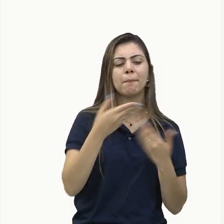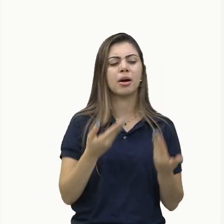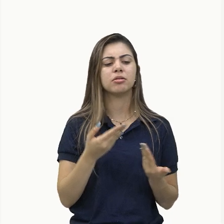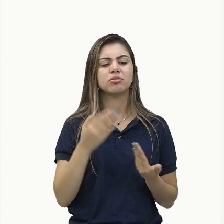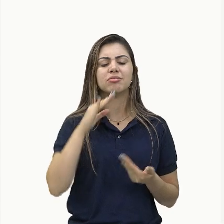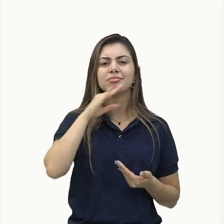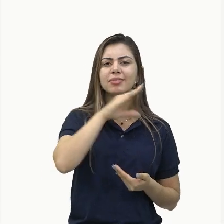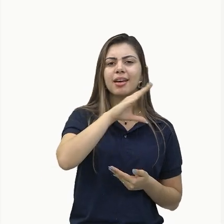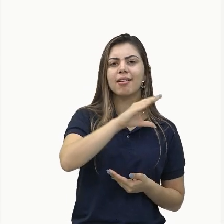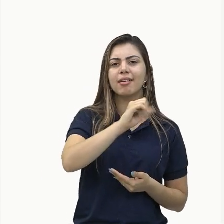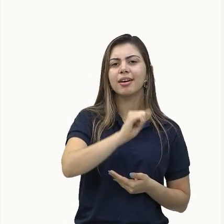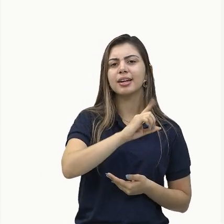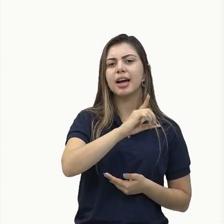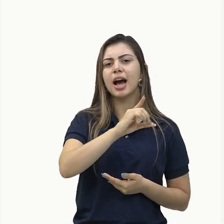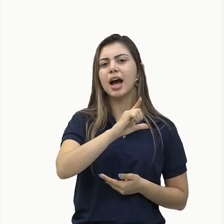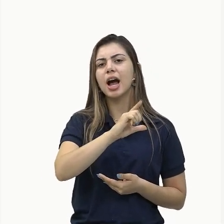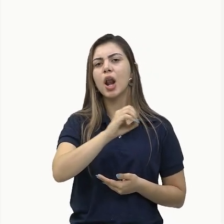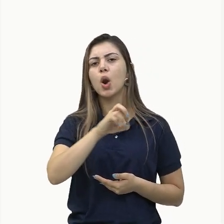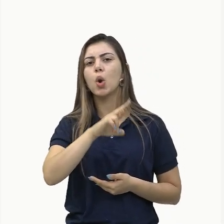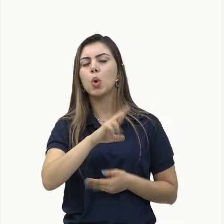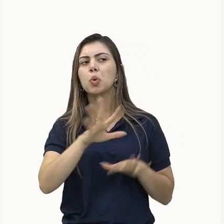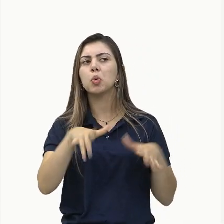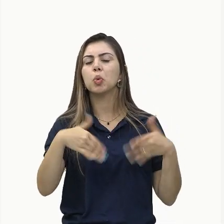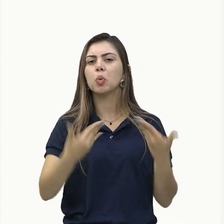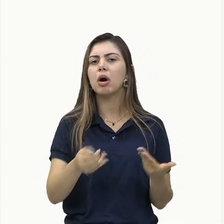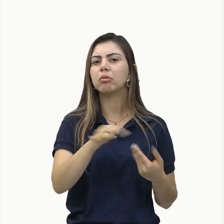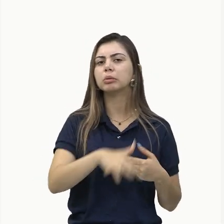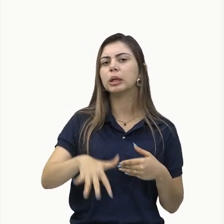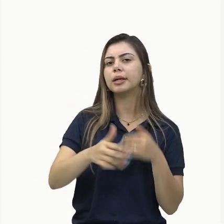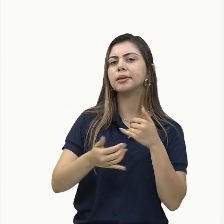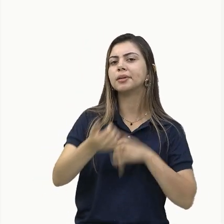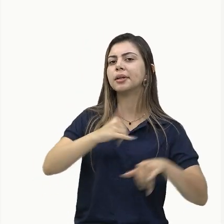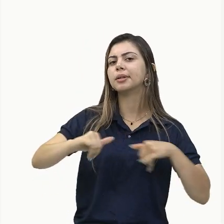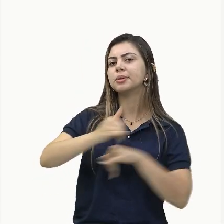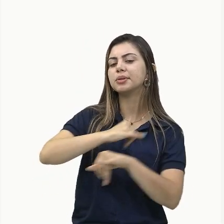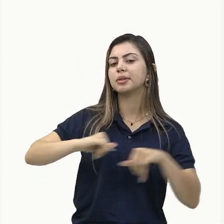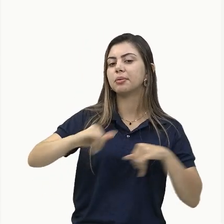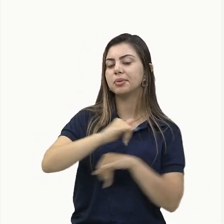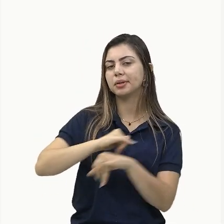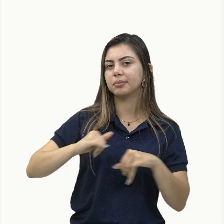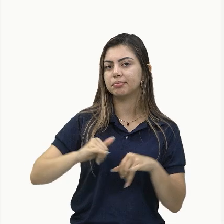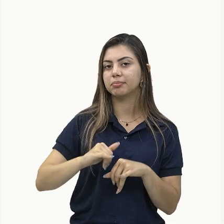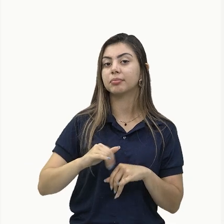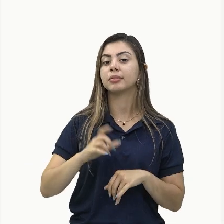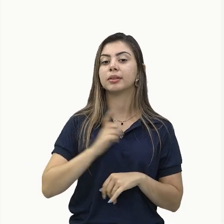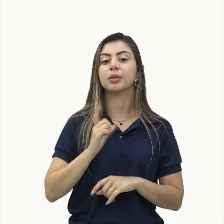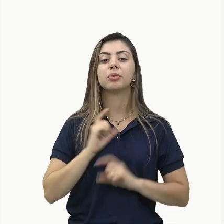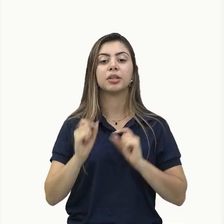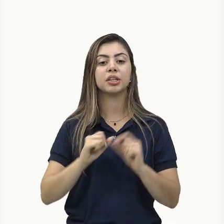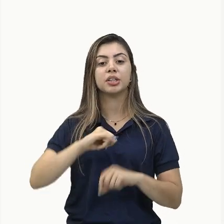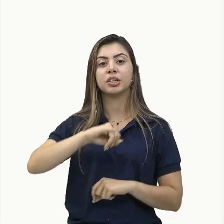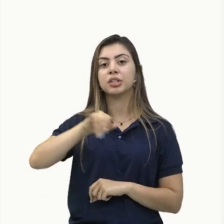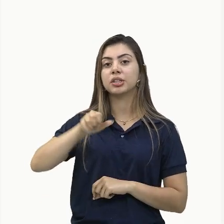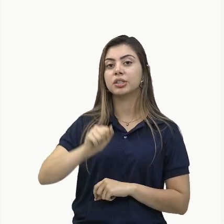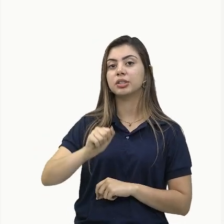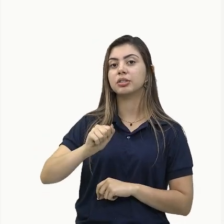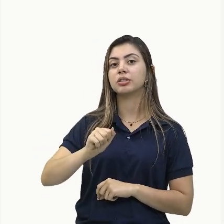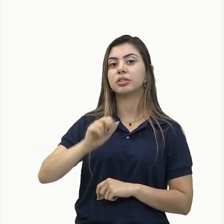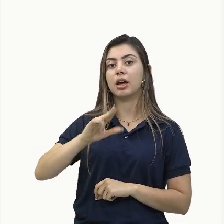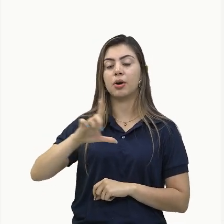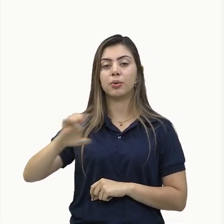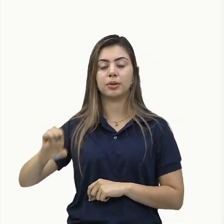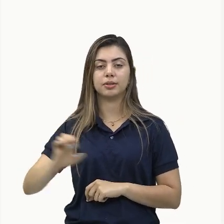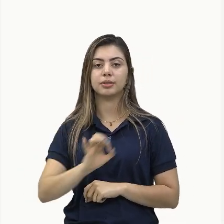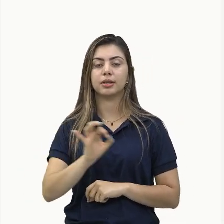na elerodinâmica? Nós temos ele chamado aí como o efeito Joule. Muito bem. Então,